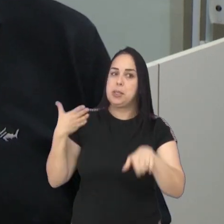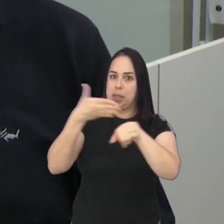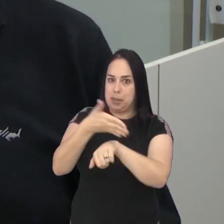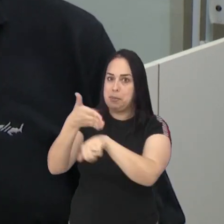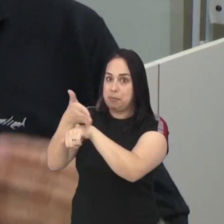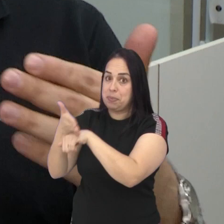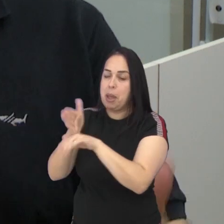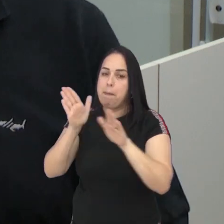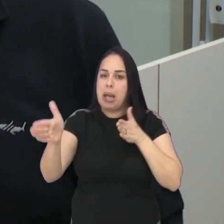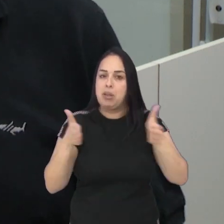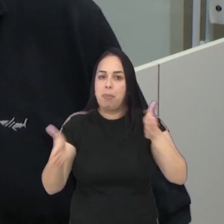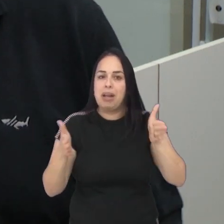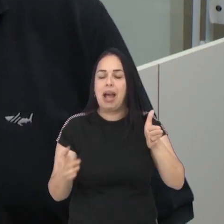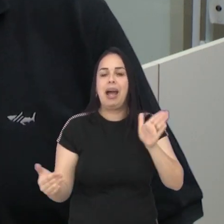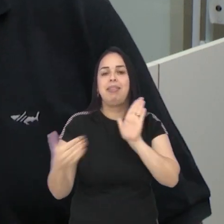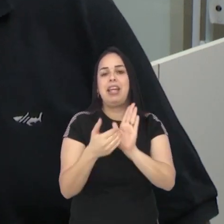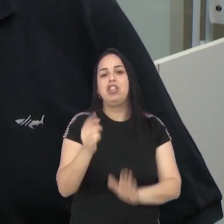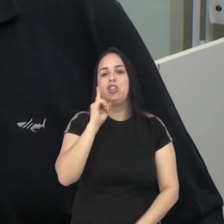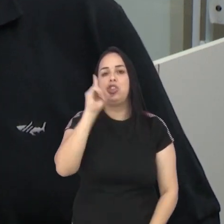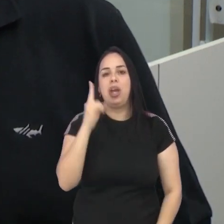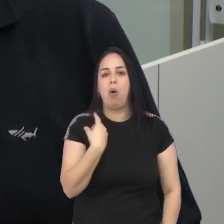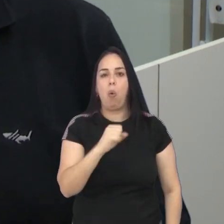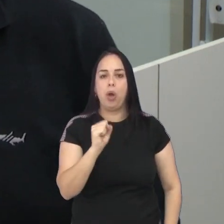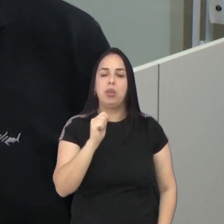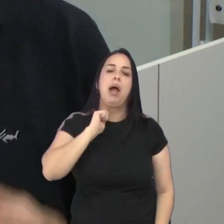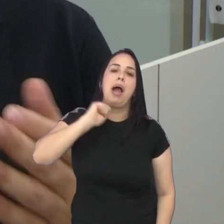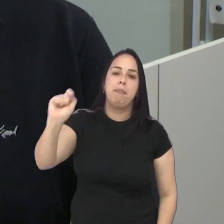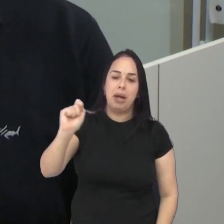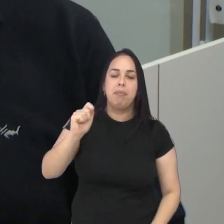desse vestibular, mas ela tem um prazo até o dia 8 de abril para estar